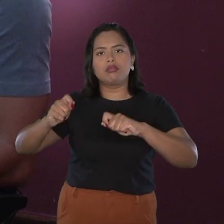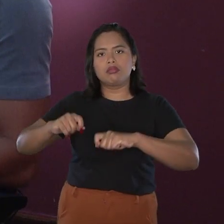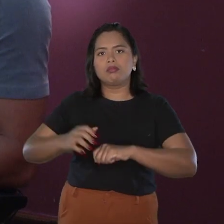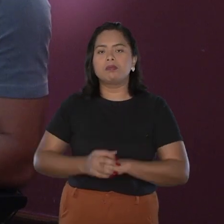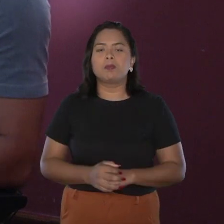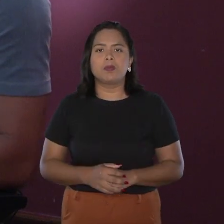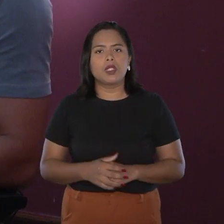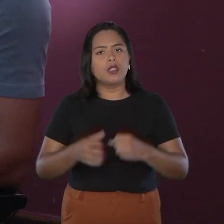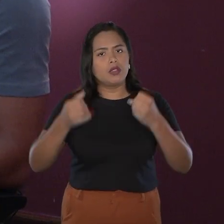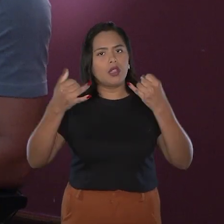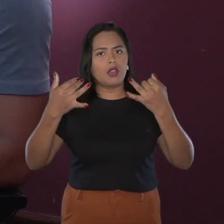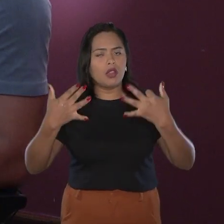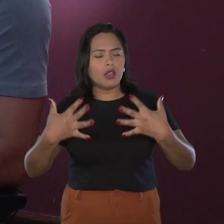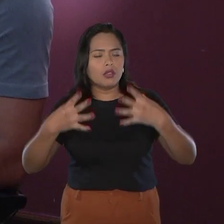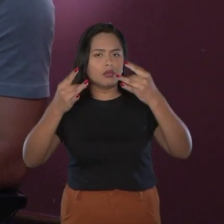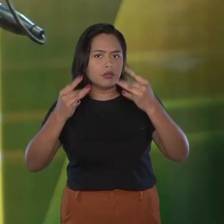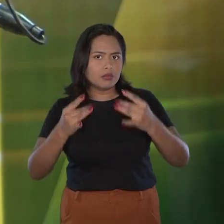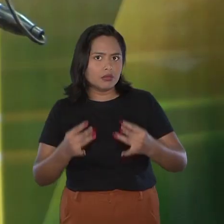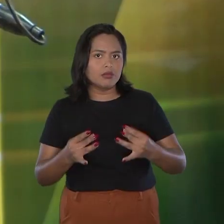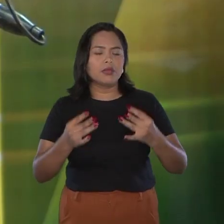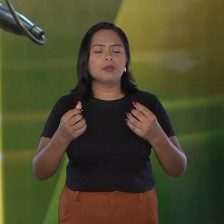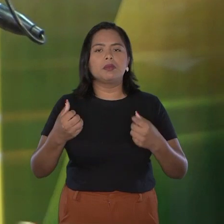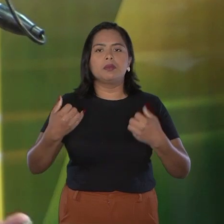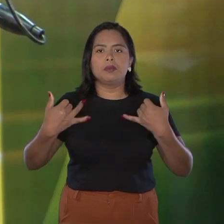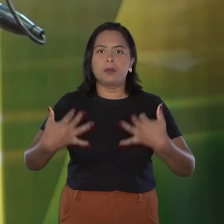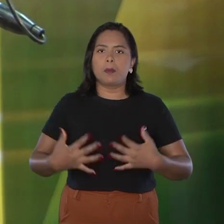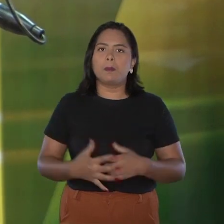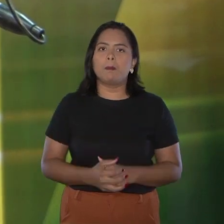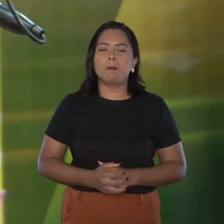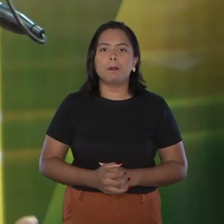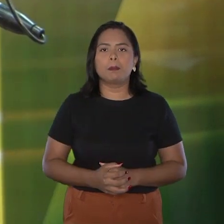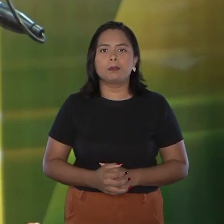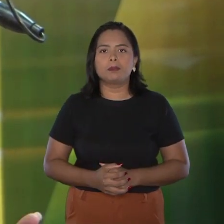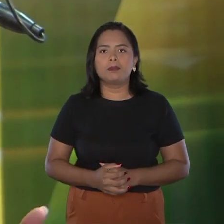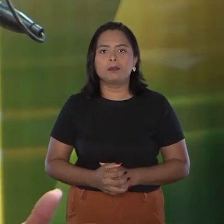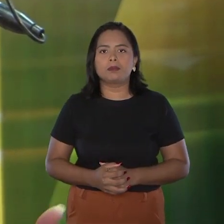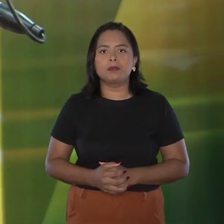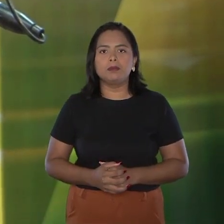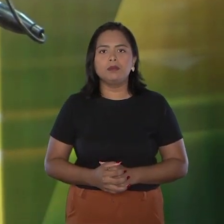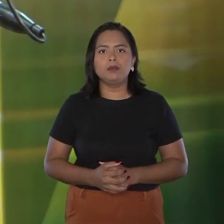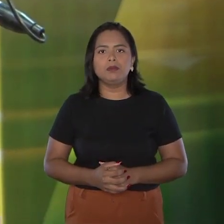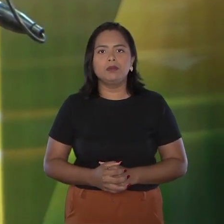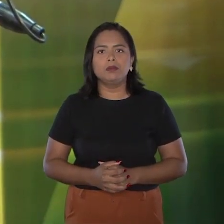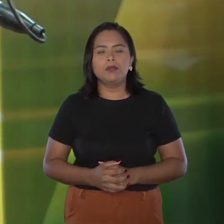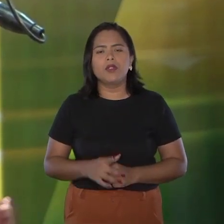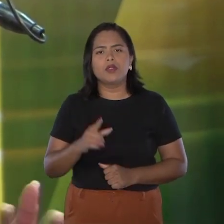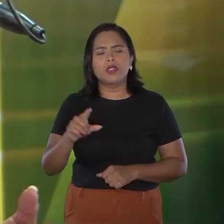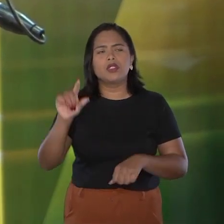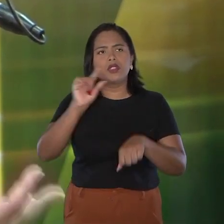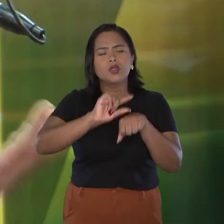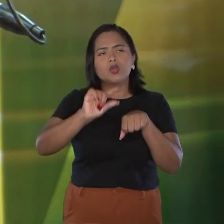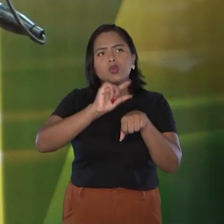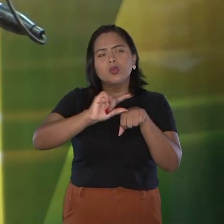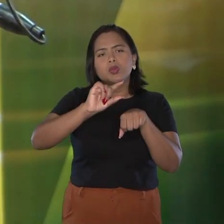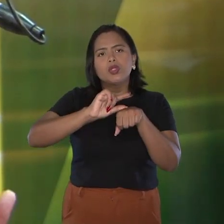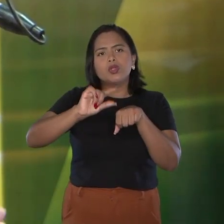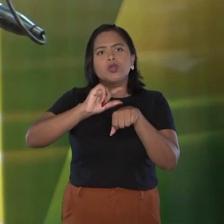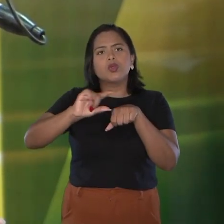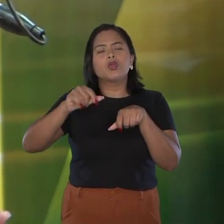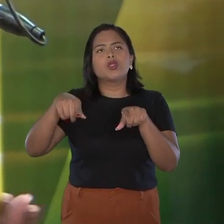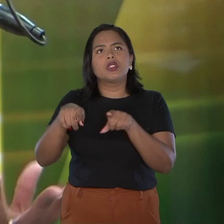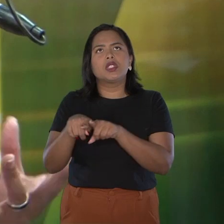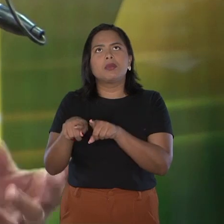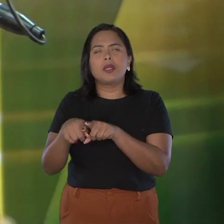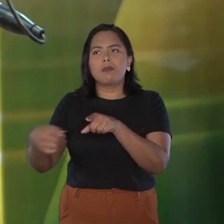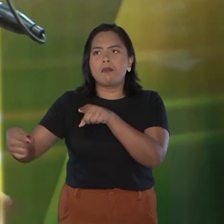no WhatsApp e ela vai tirando as dúvidas e vocês falaram sobre os minicursos né que já estão confirmados falaram sobre os parceiros que